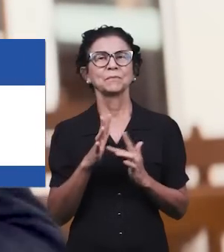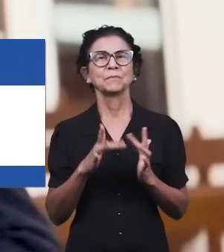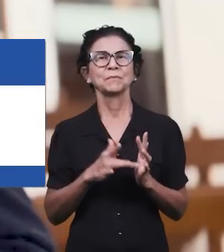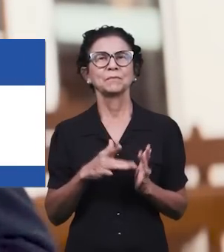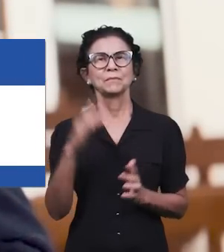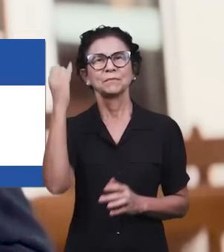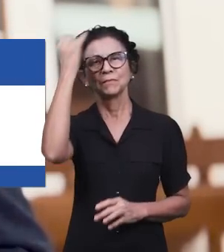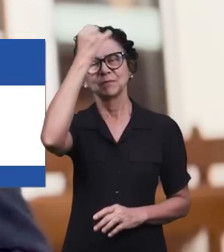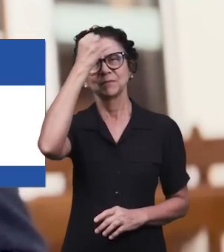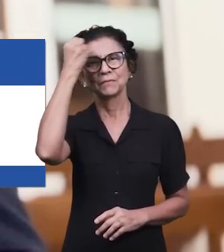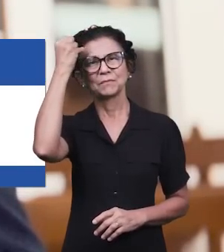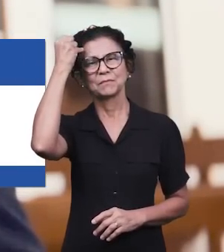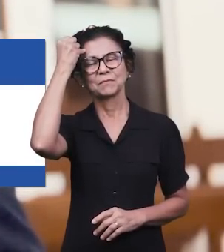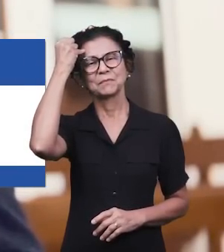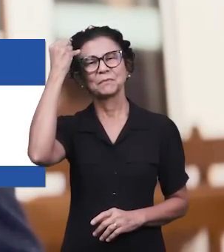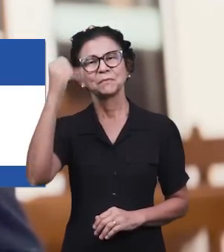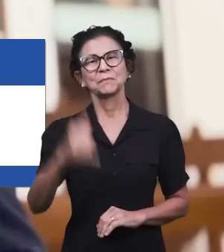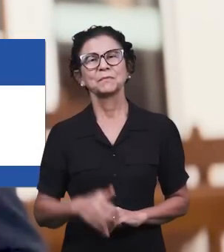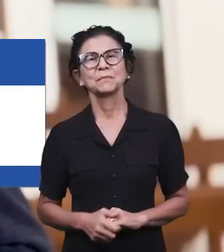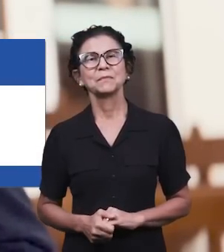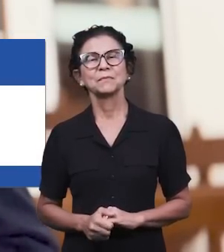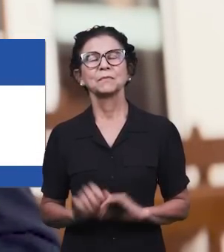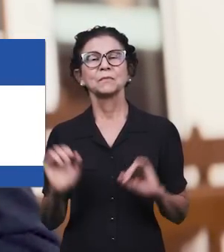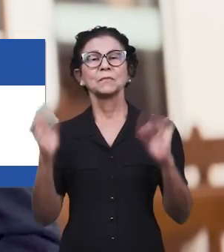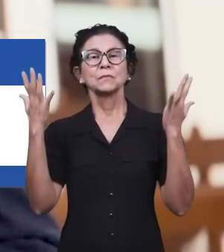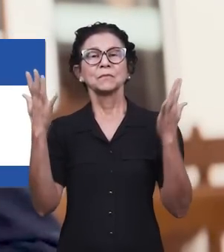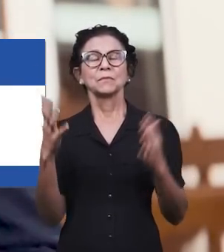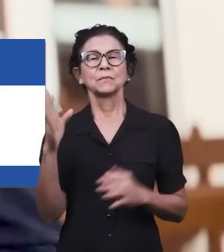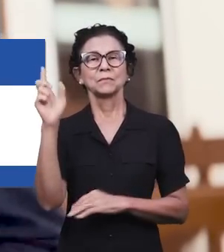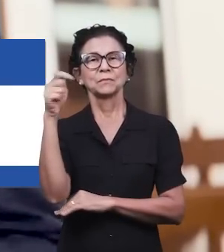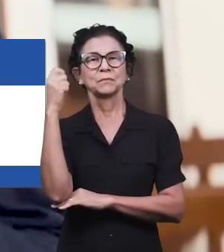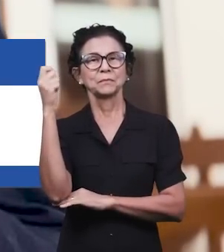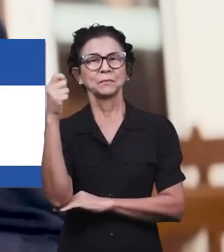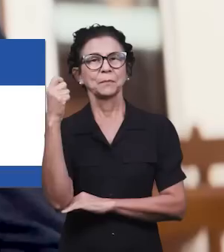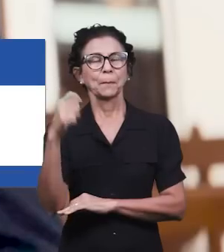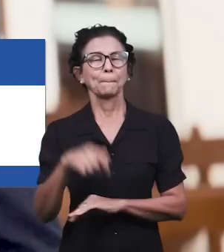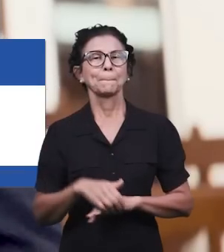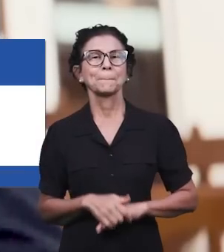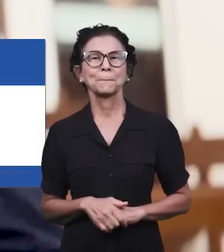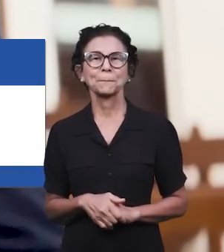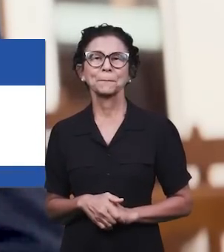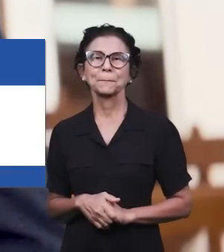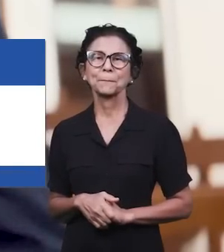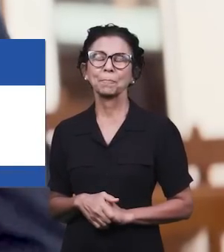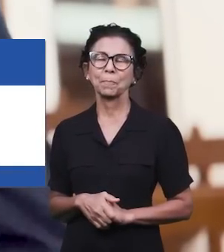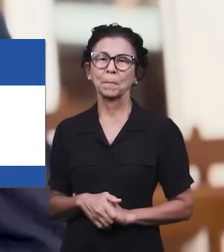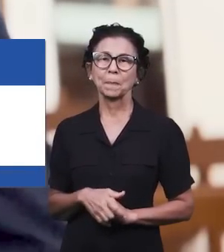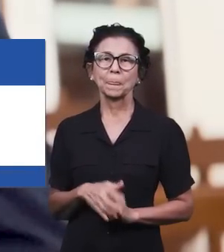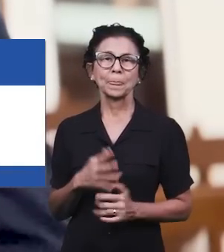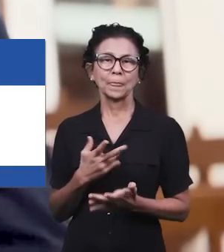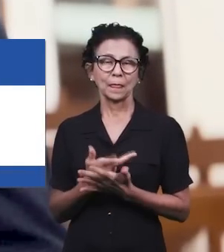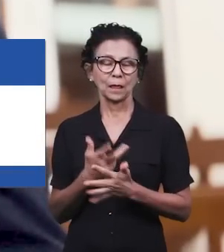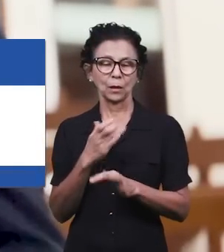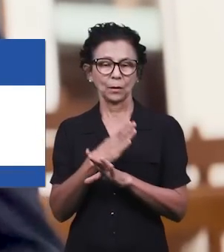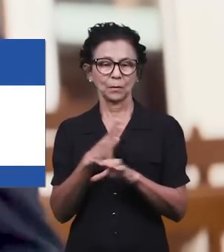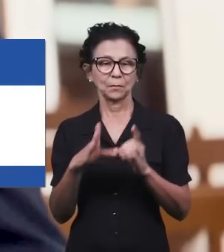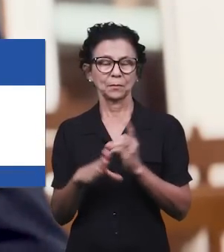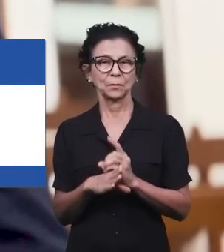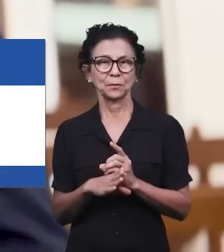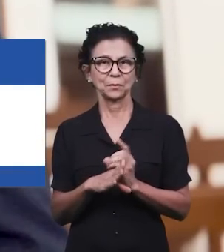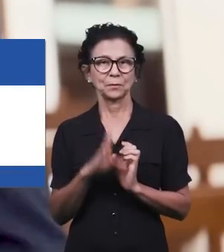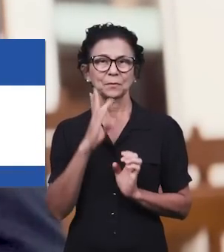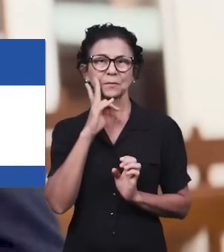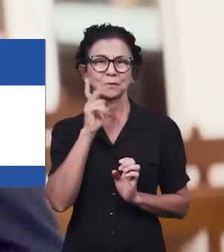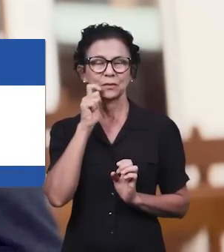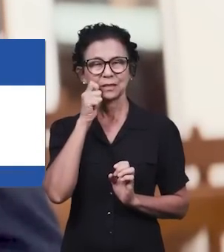Na edição de hoje, nós vamos falar dos eventos ocorridos aqui no Rio Grande do Sul. Nós tivemos um culto especial de ceia com os trabalhadores do